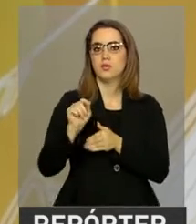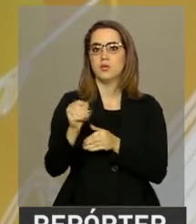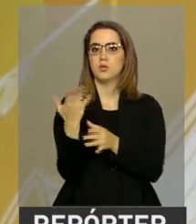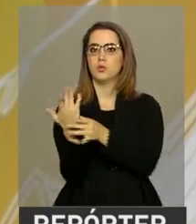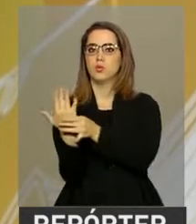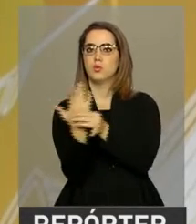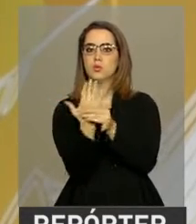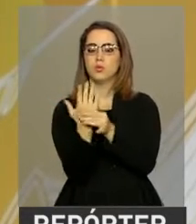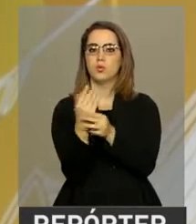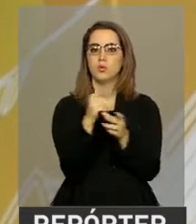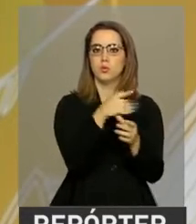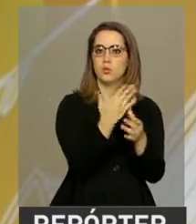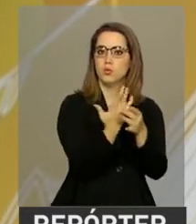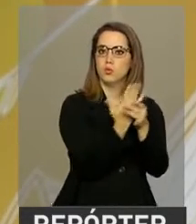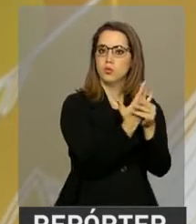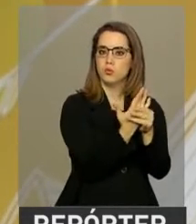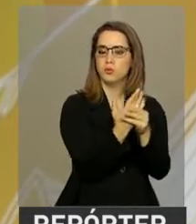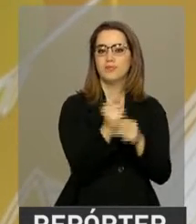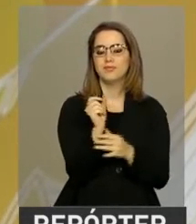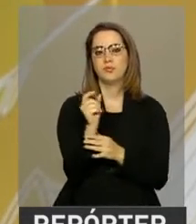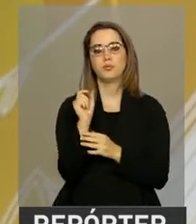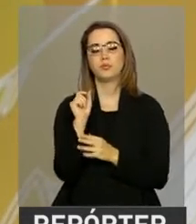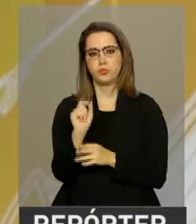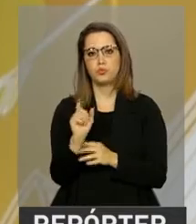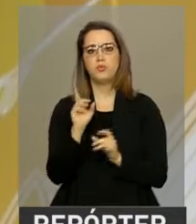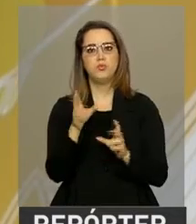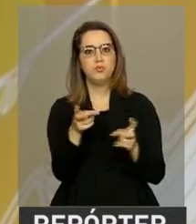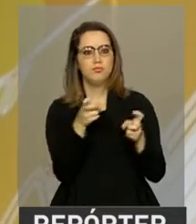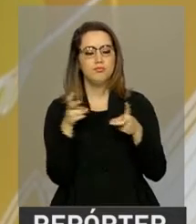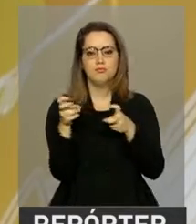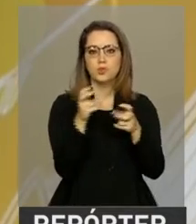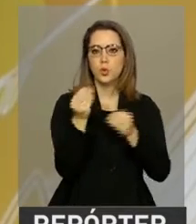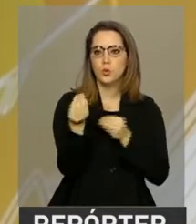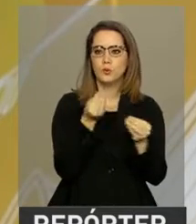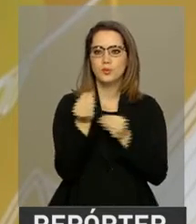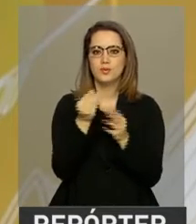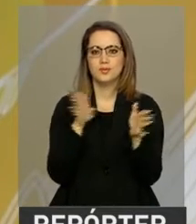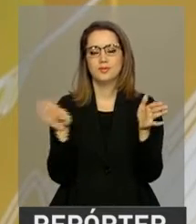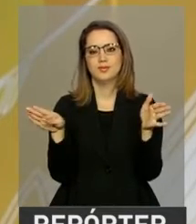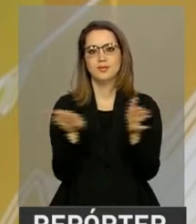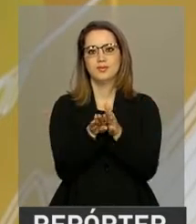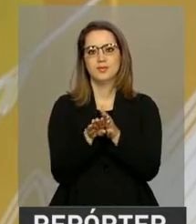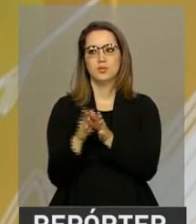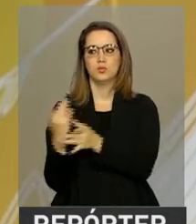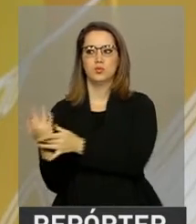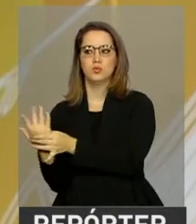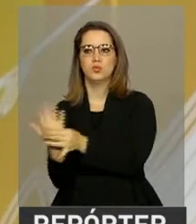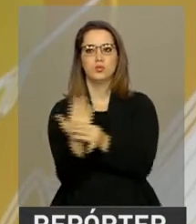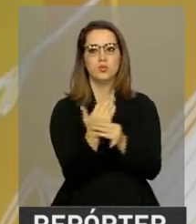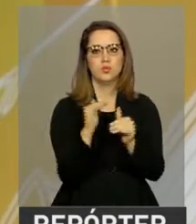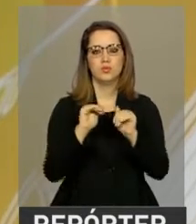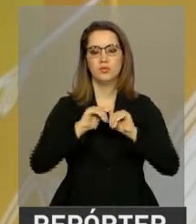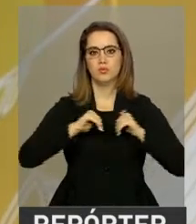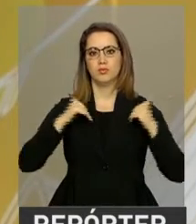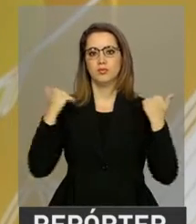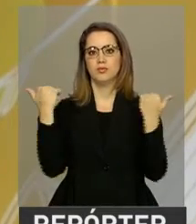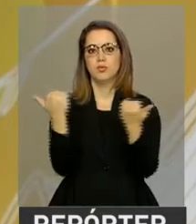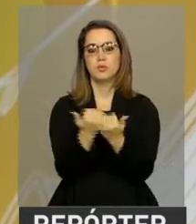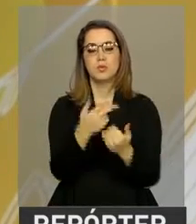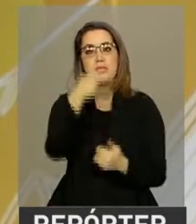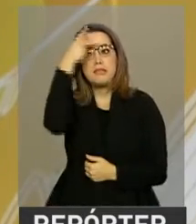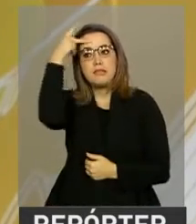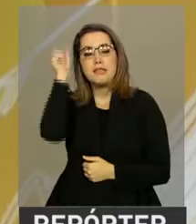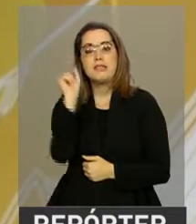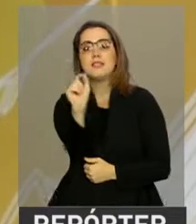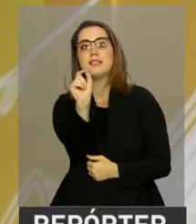pira olímpica. E a grande expectativa é sobre como vai ser essa chegada da chama olímpica lá no Maracanã e quem vai